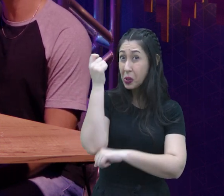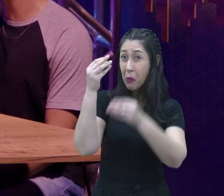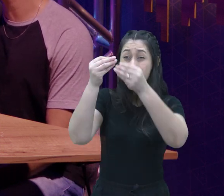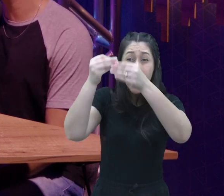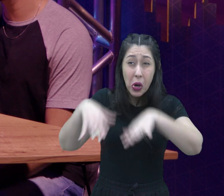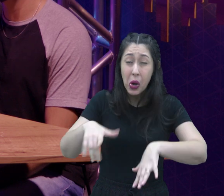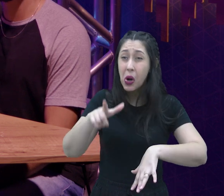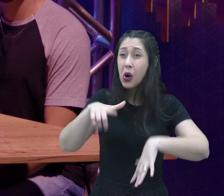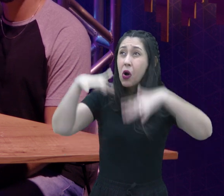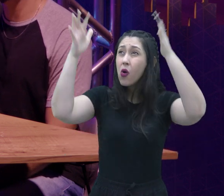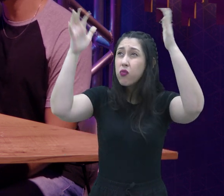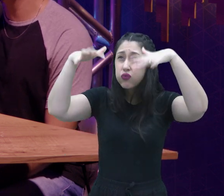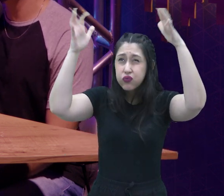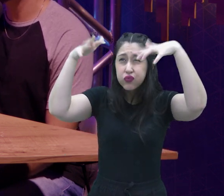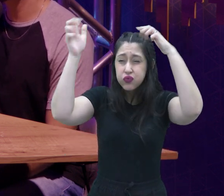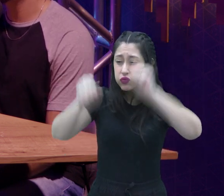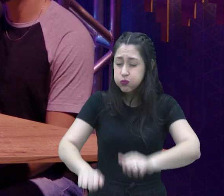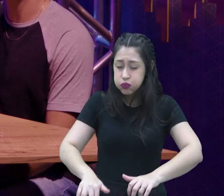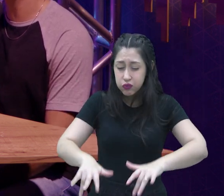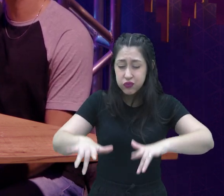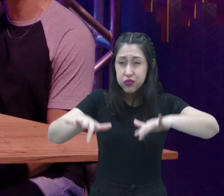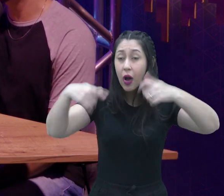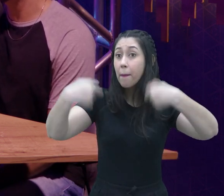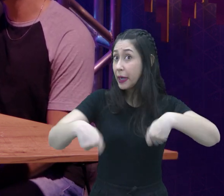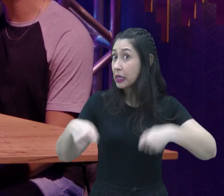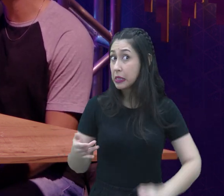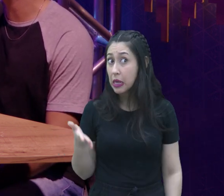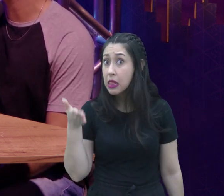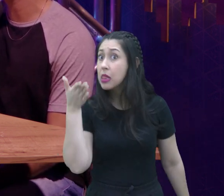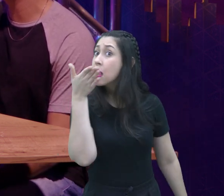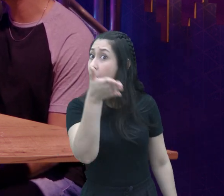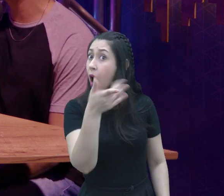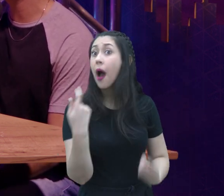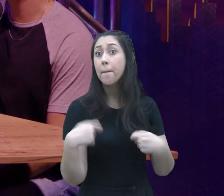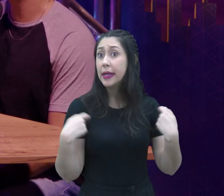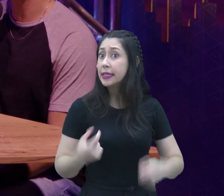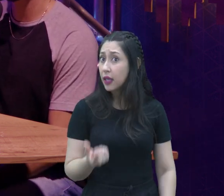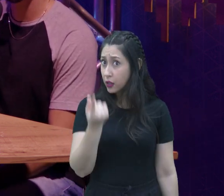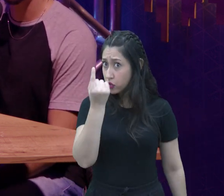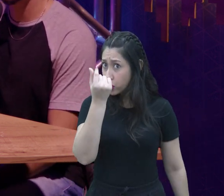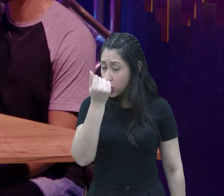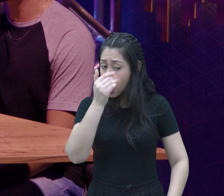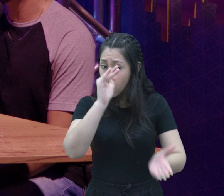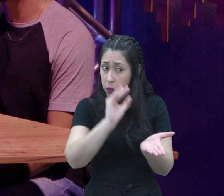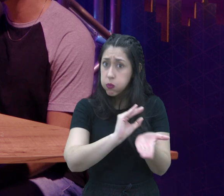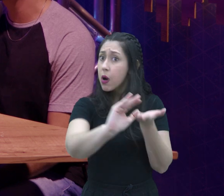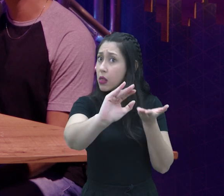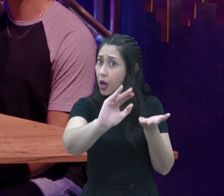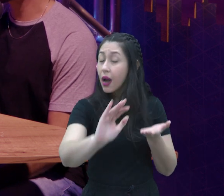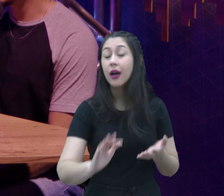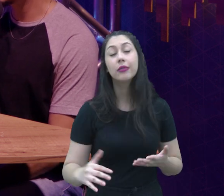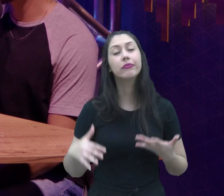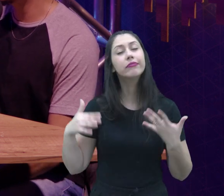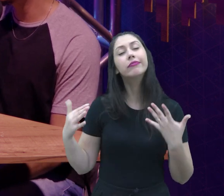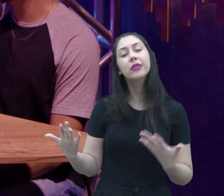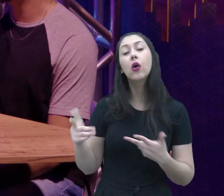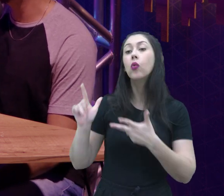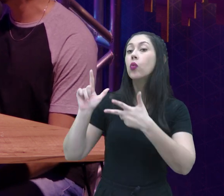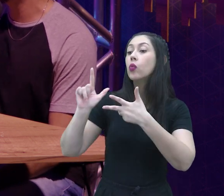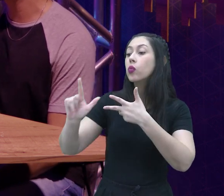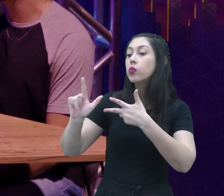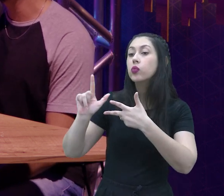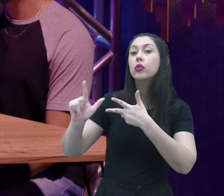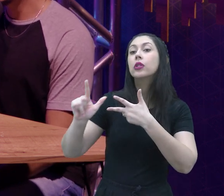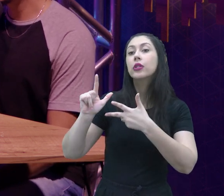Sul lá, teve um desastre natural, a gente precisa ir lá, precisa mandar verba para lá e tudo mais. Então, o legislativo,